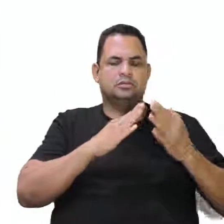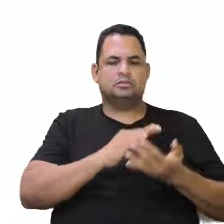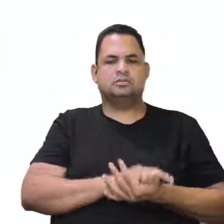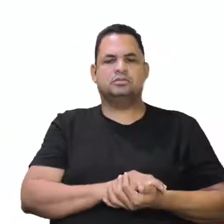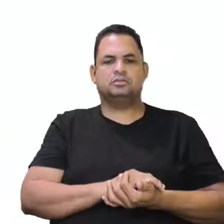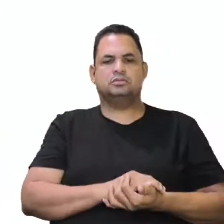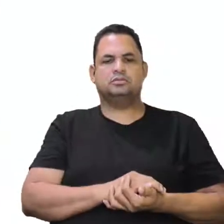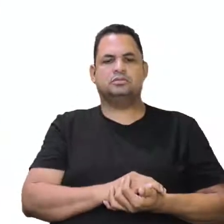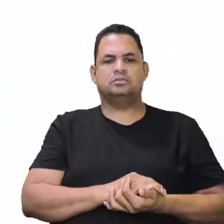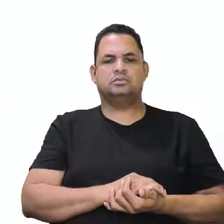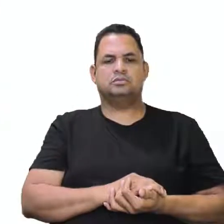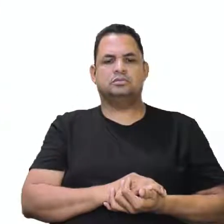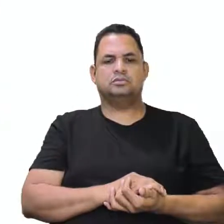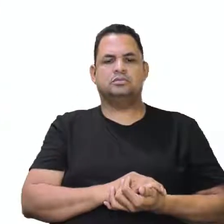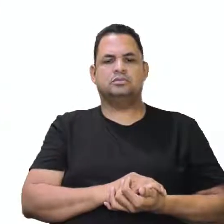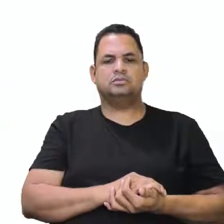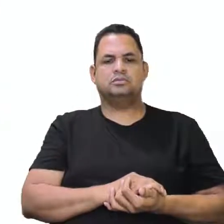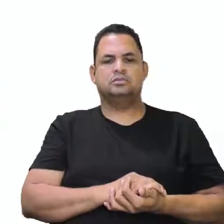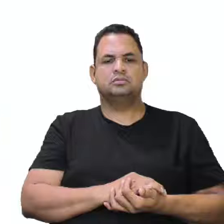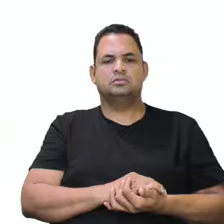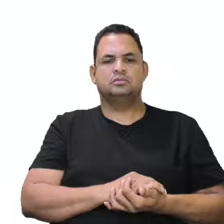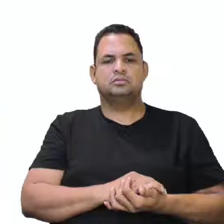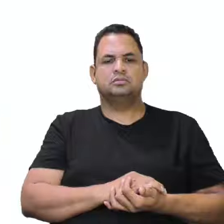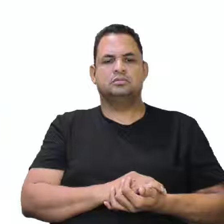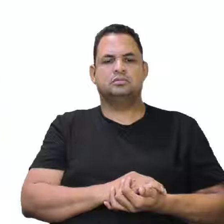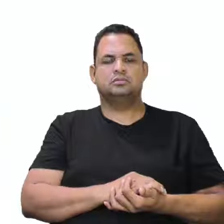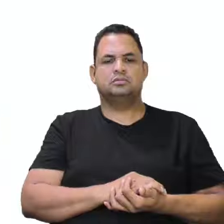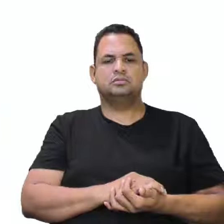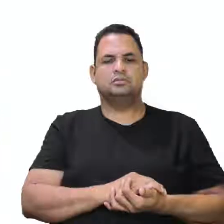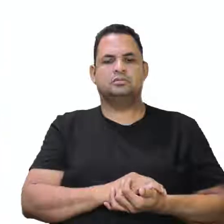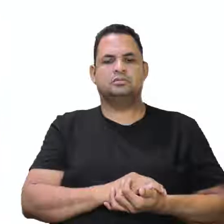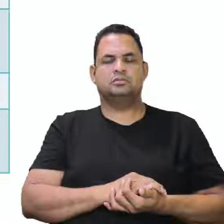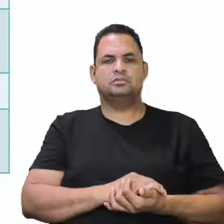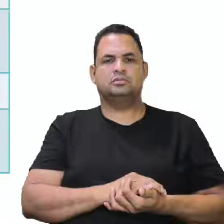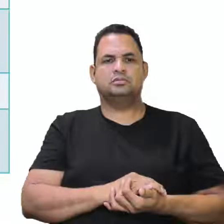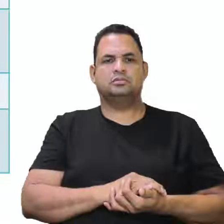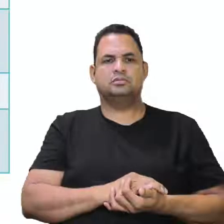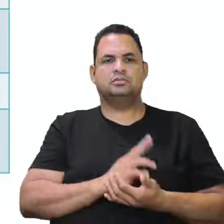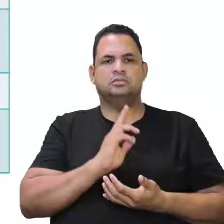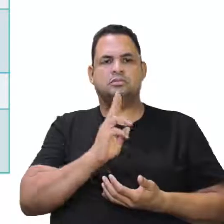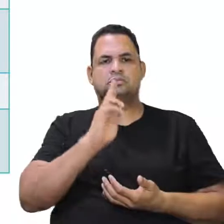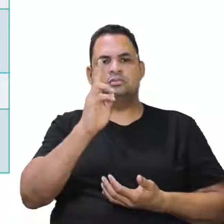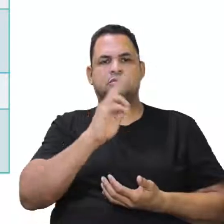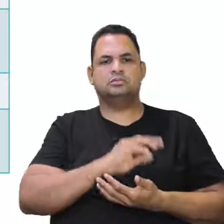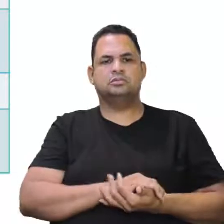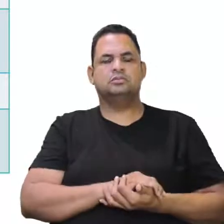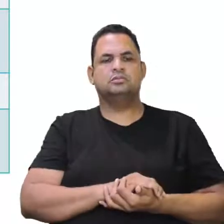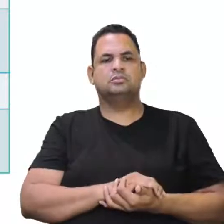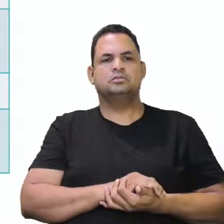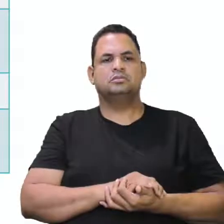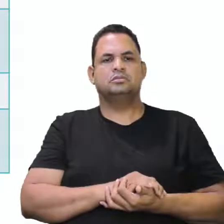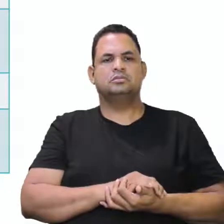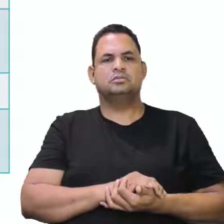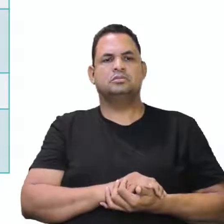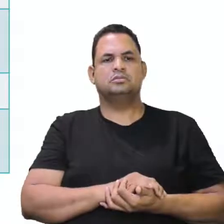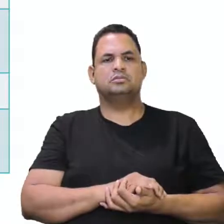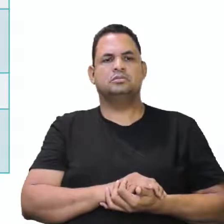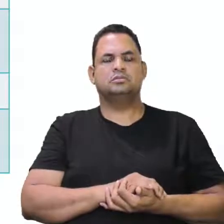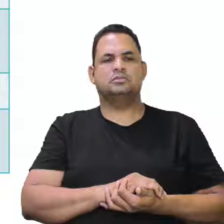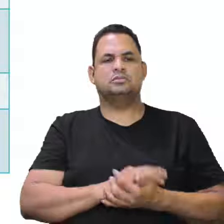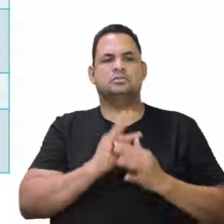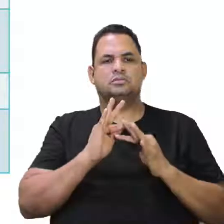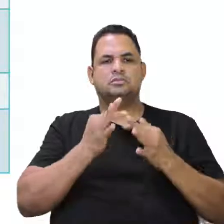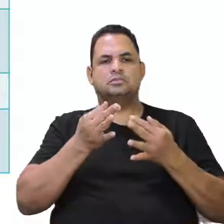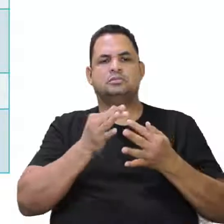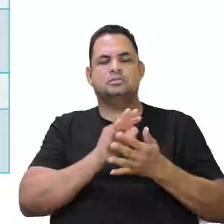Everybody. Ficou um pouco estranho aqui porque está separado. Alright? Vamos seguir? Agora sobre one. Nós vimos sobre o